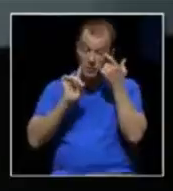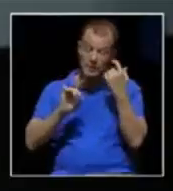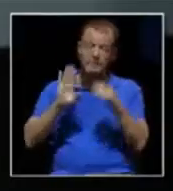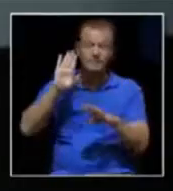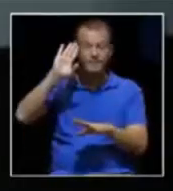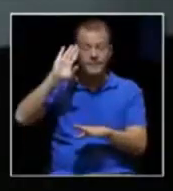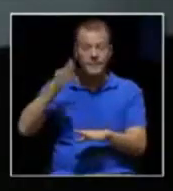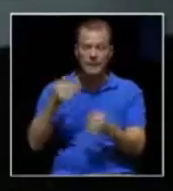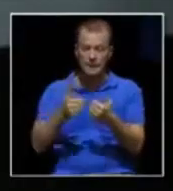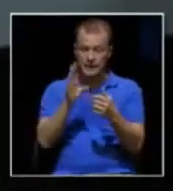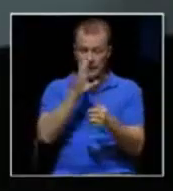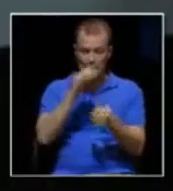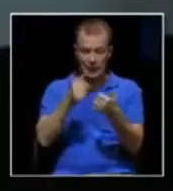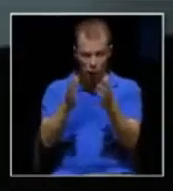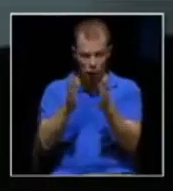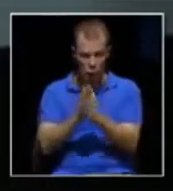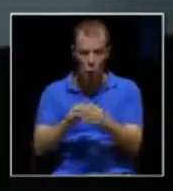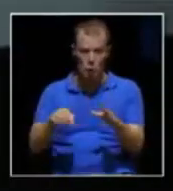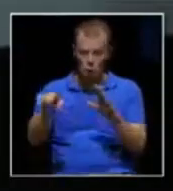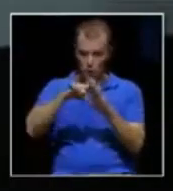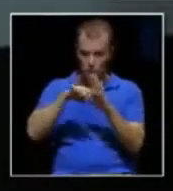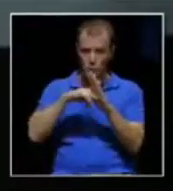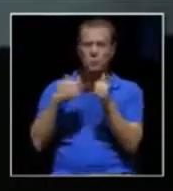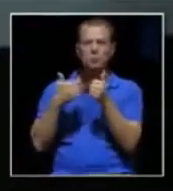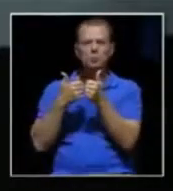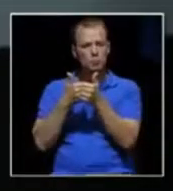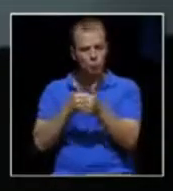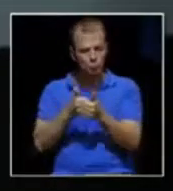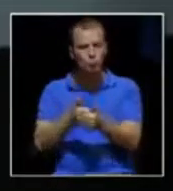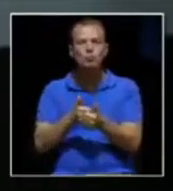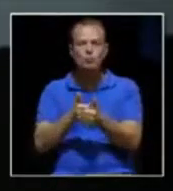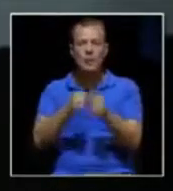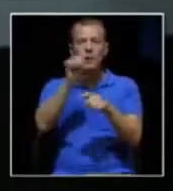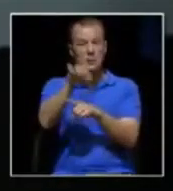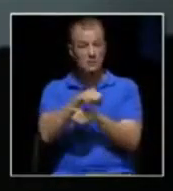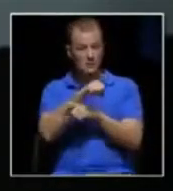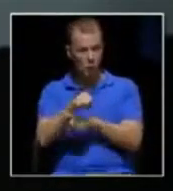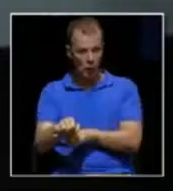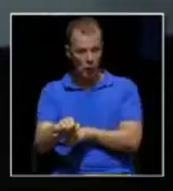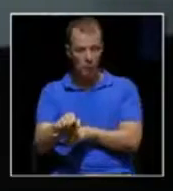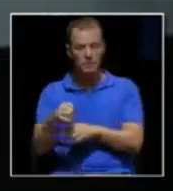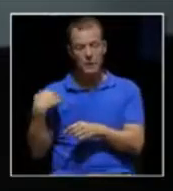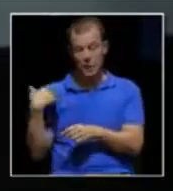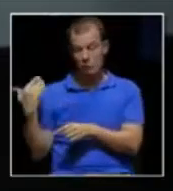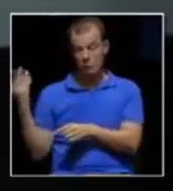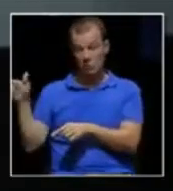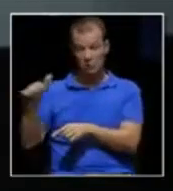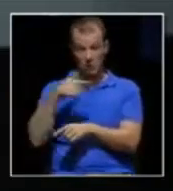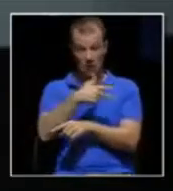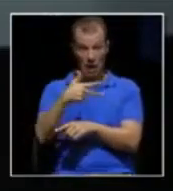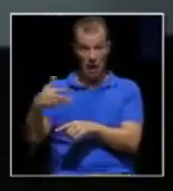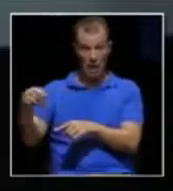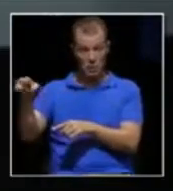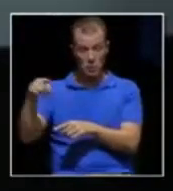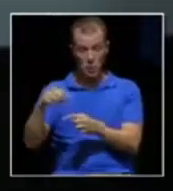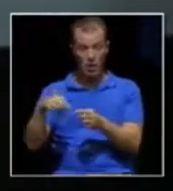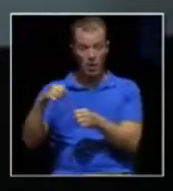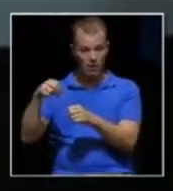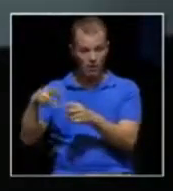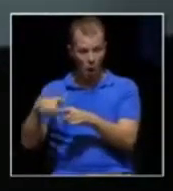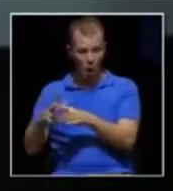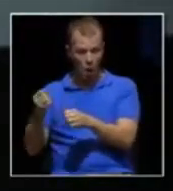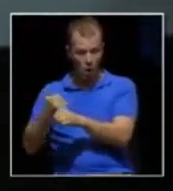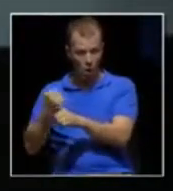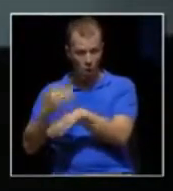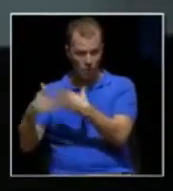sabermos se todos os procedimentos estão a ser devidamente cumpridos na obra que decorre nas imediações dos terrenos da